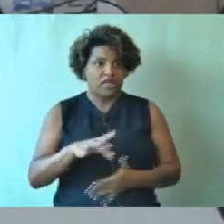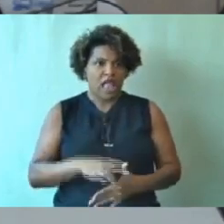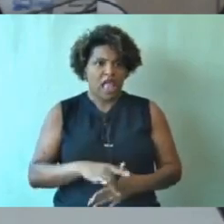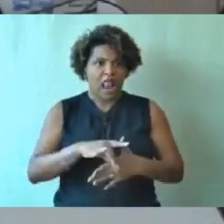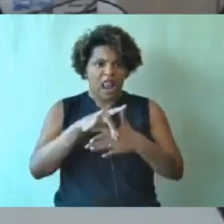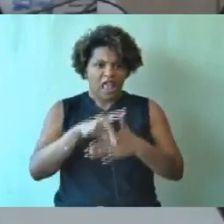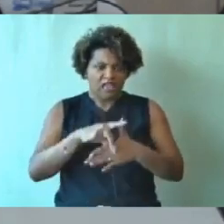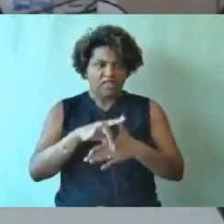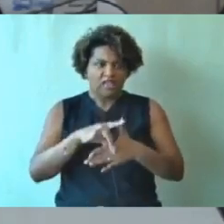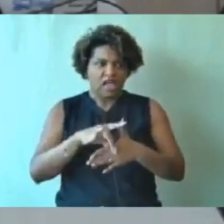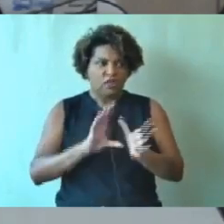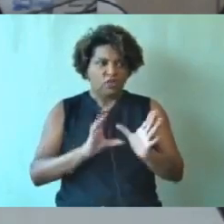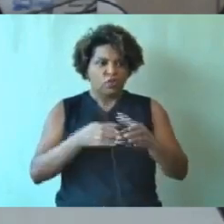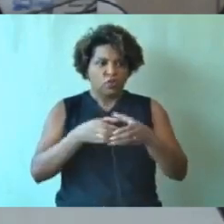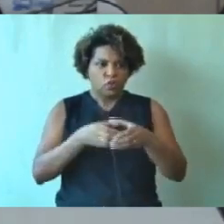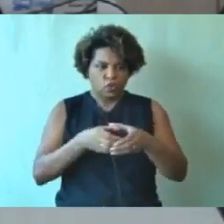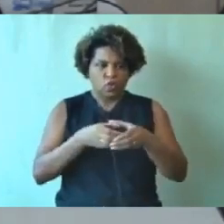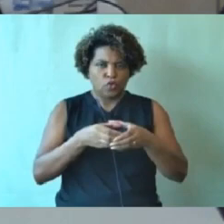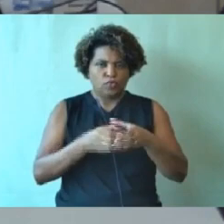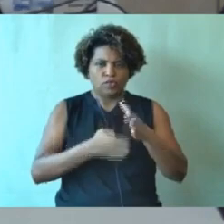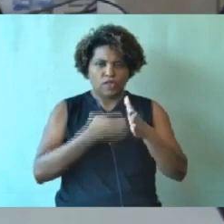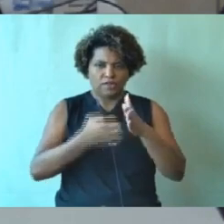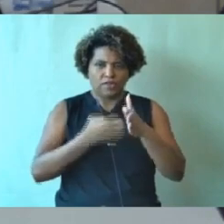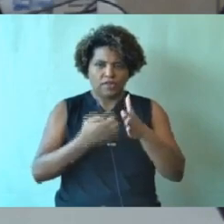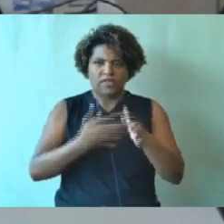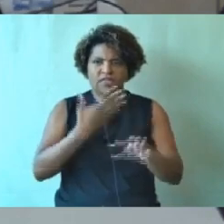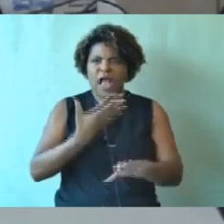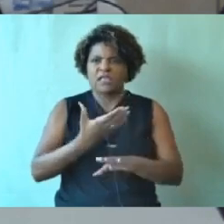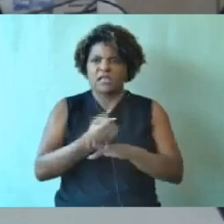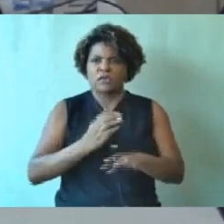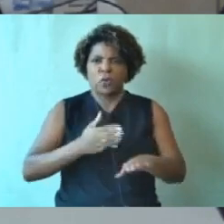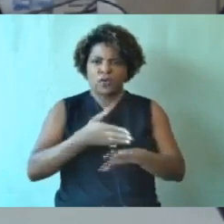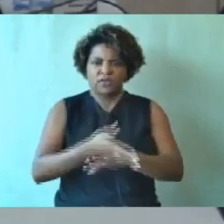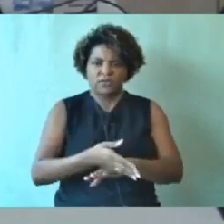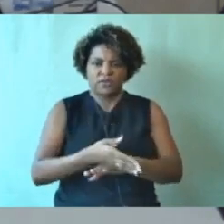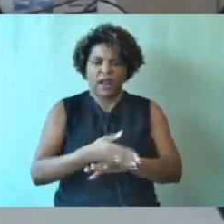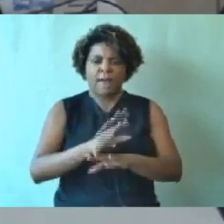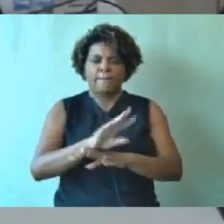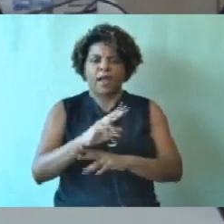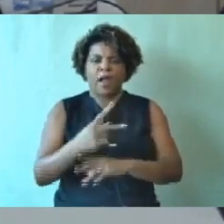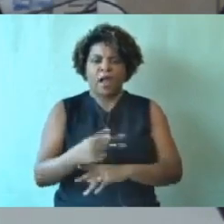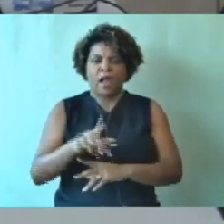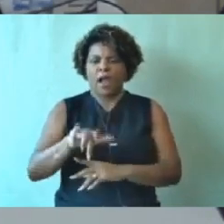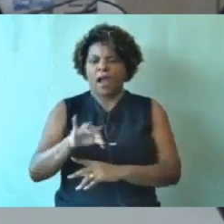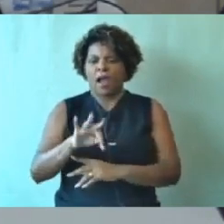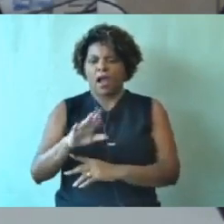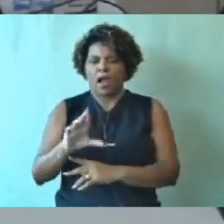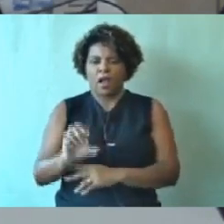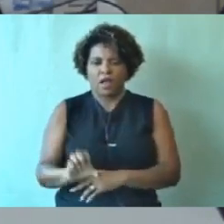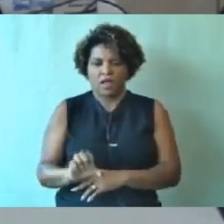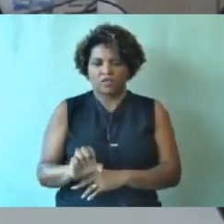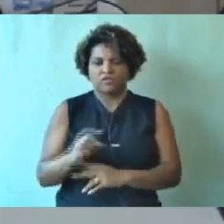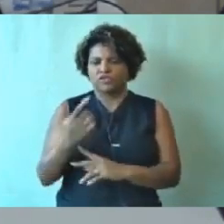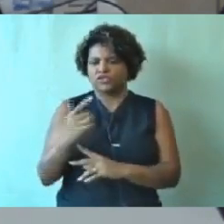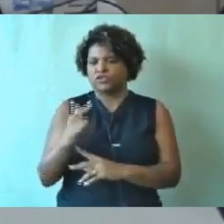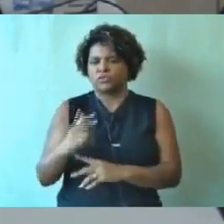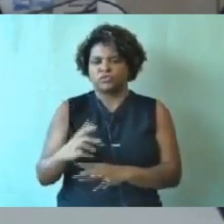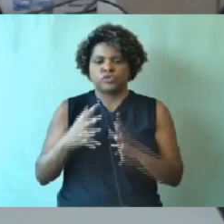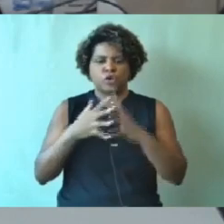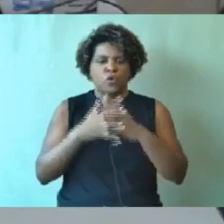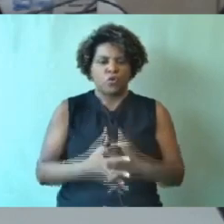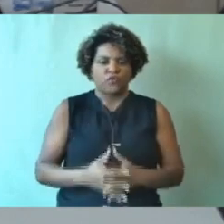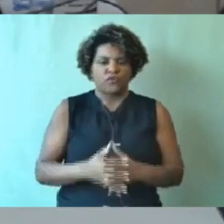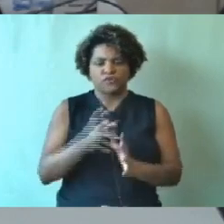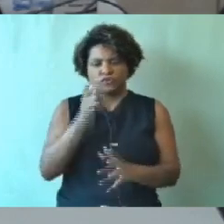que aceitou a entrada da empresa BH Leste? Não havia aí um conflito de interesse aí, não? Como o senhor comprou a